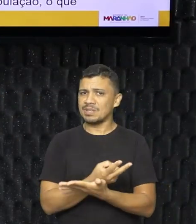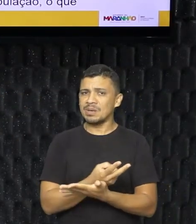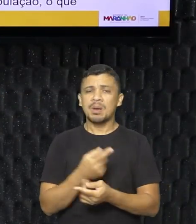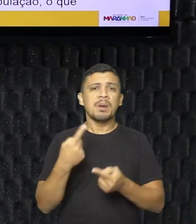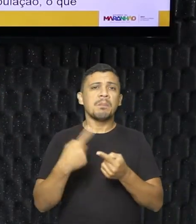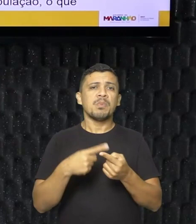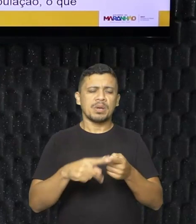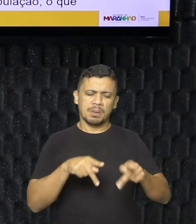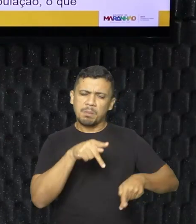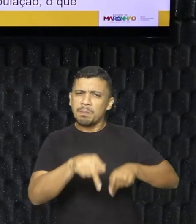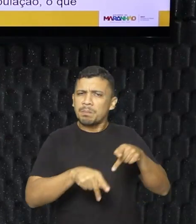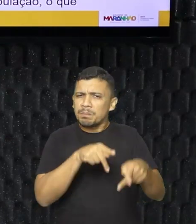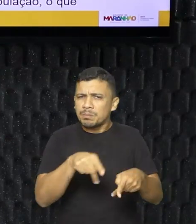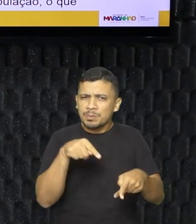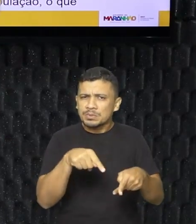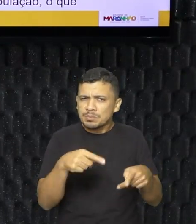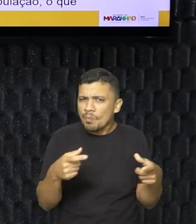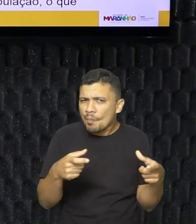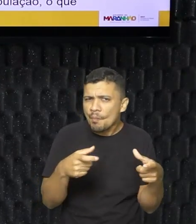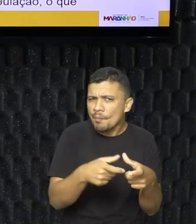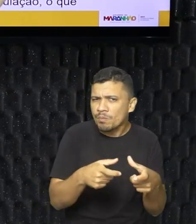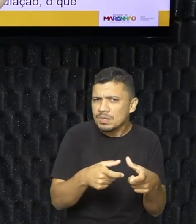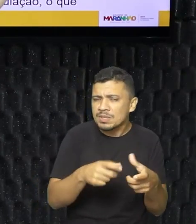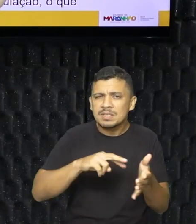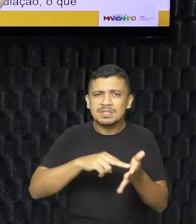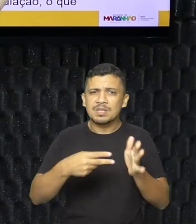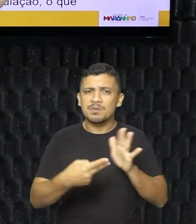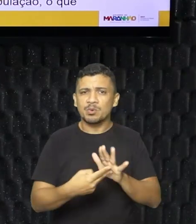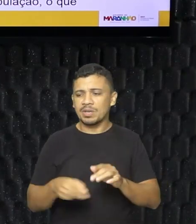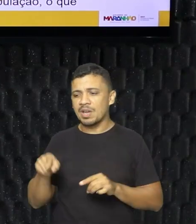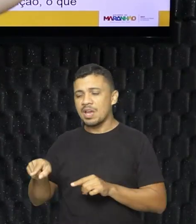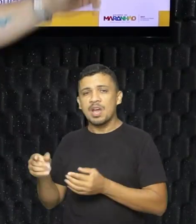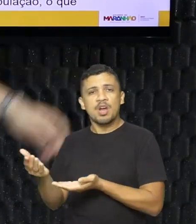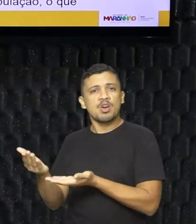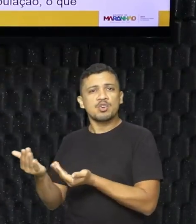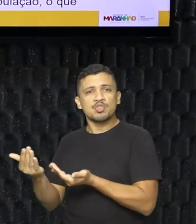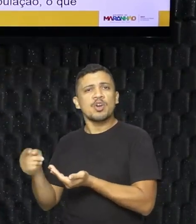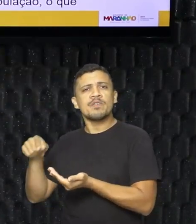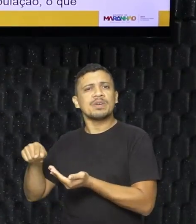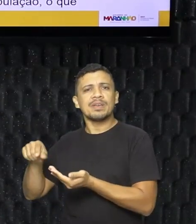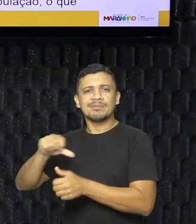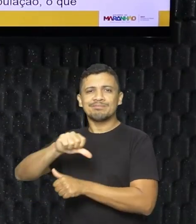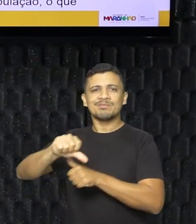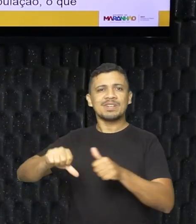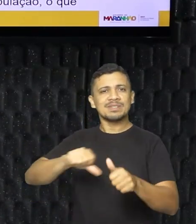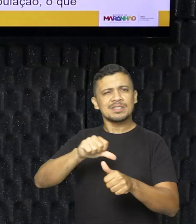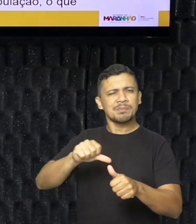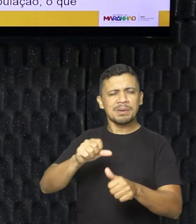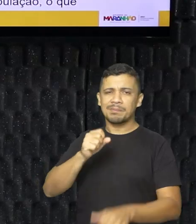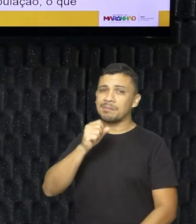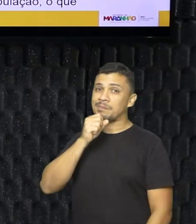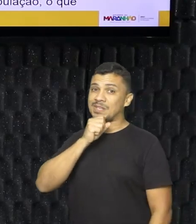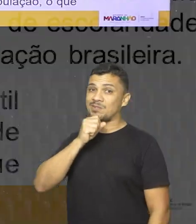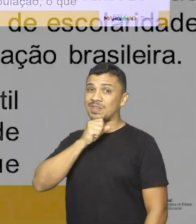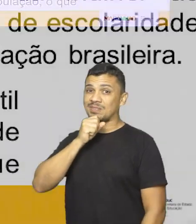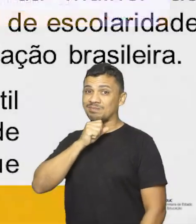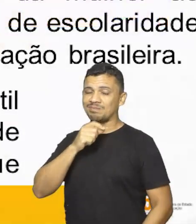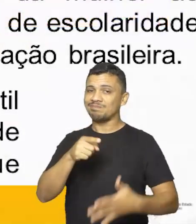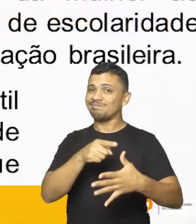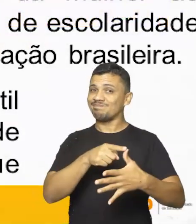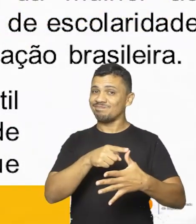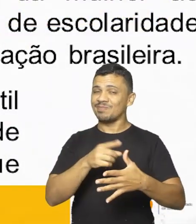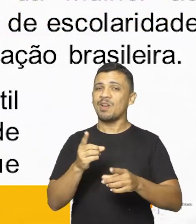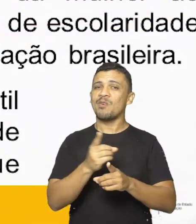está diminuindo, significa dizer que a minha população vai deixar de ser jovem e vai passar a ser mais velha. Então falso. Letra